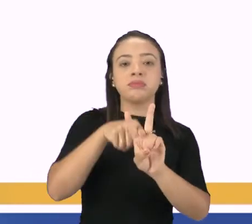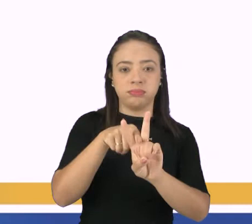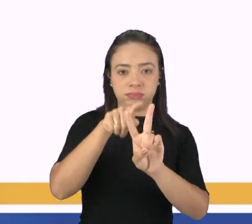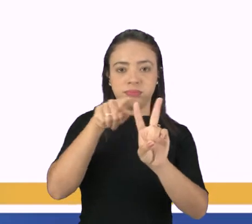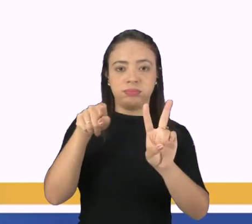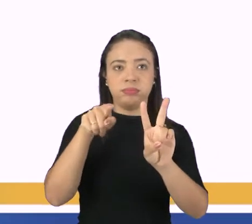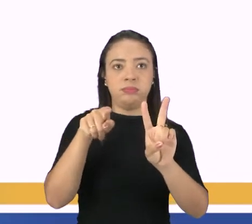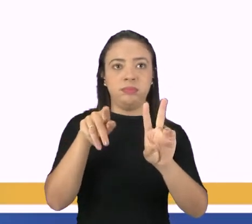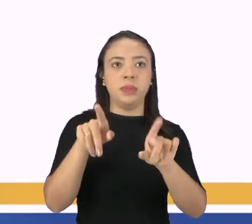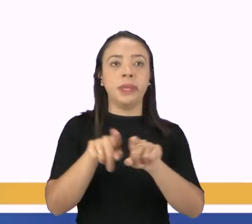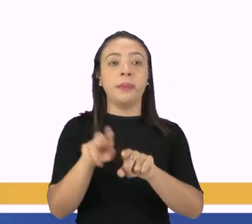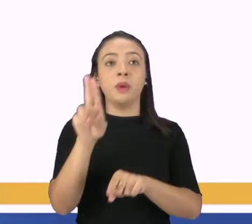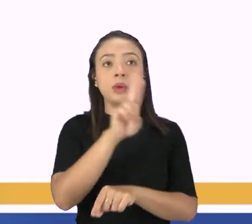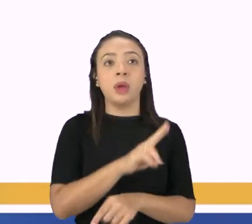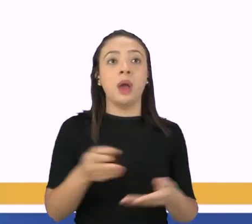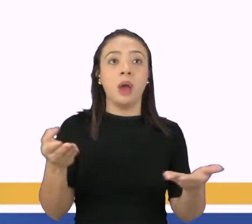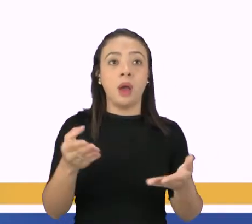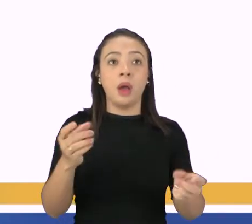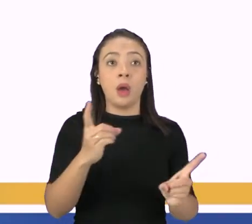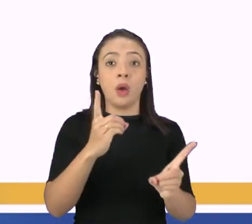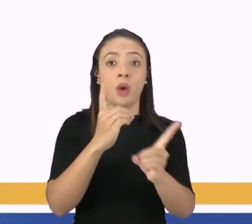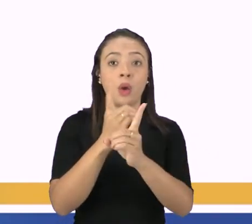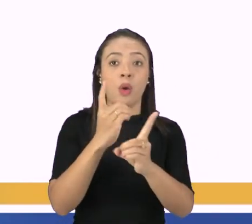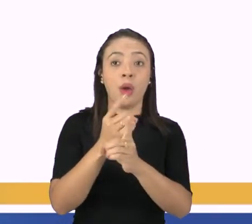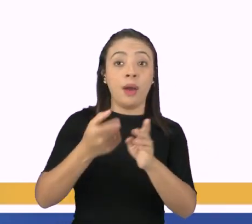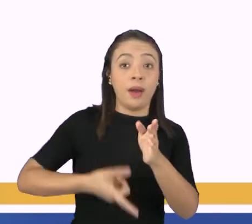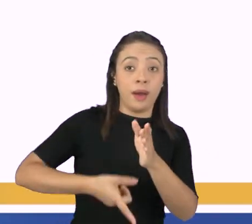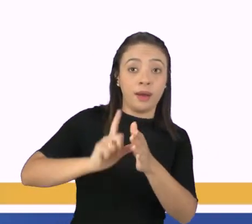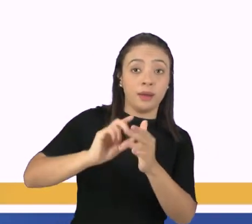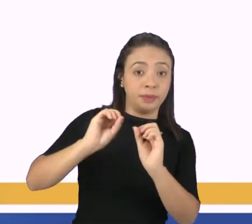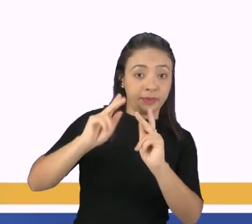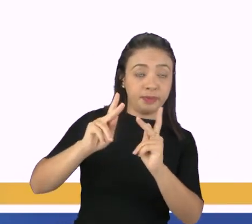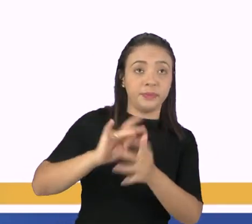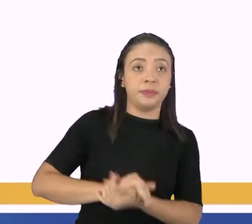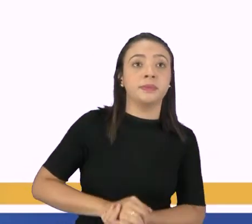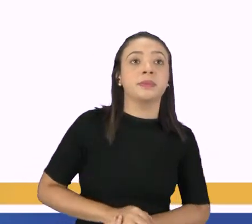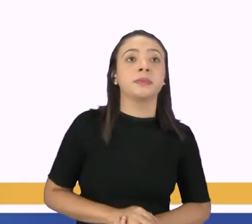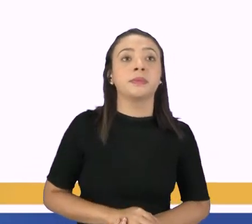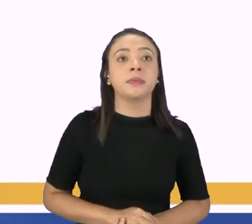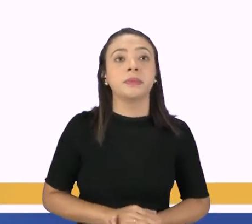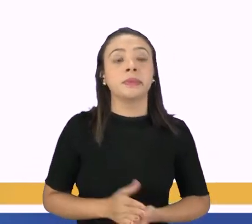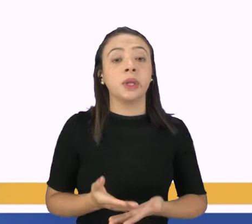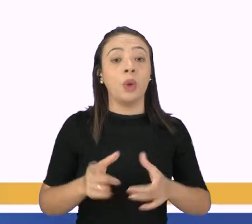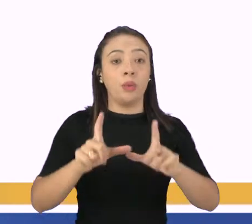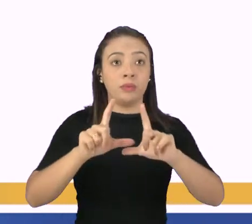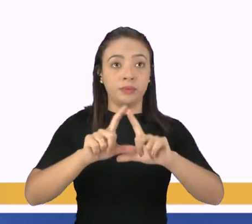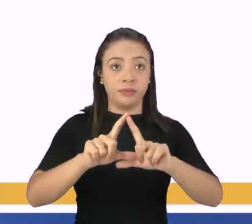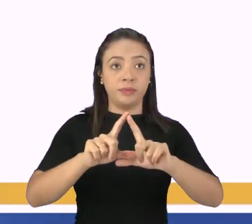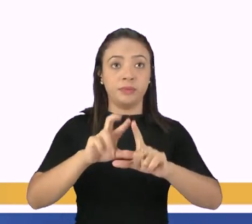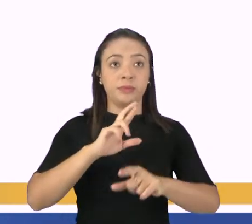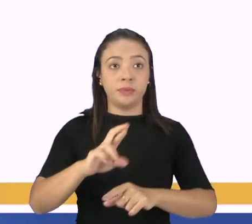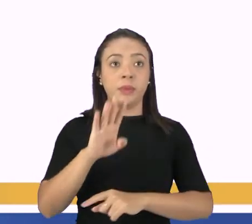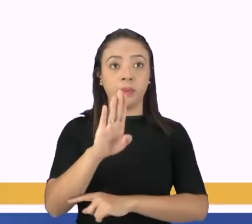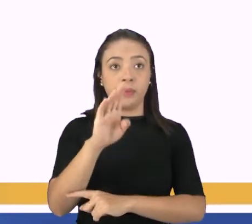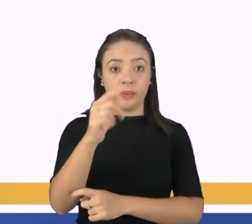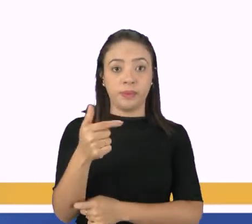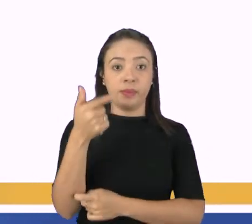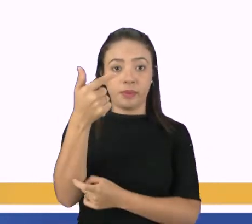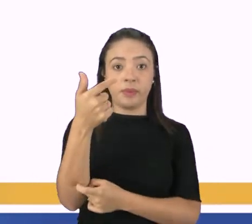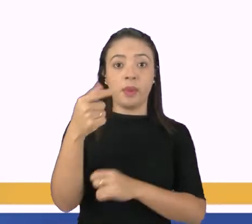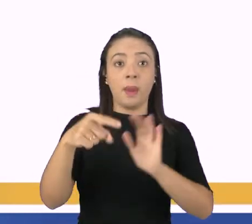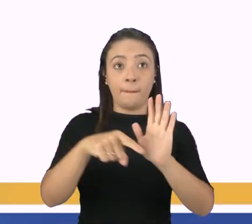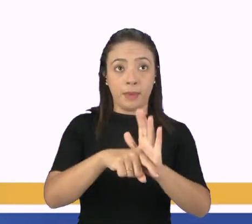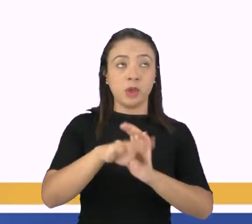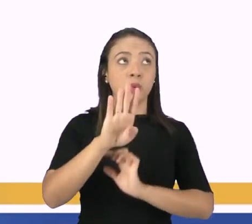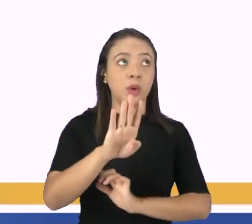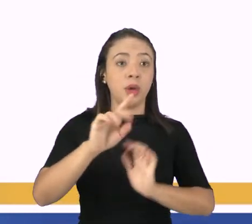vamos utilizar o método de encontrar o discriminante anteriormente, tudo bem? Então, delta é igual a b² menos 4